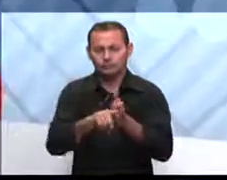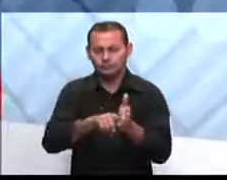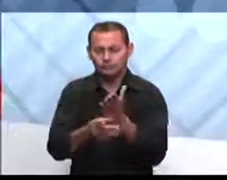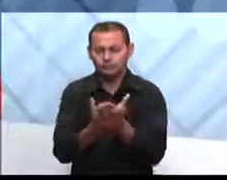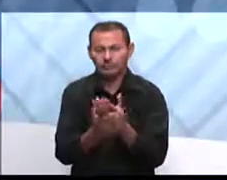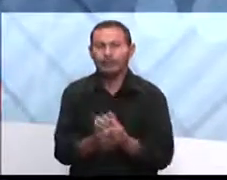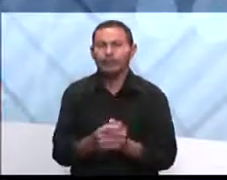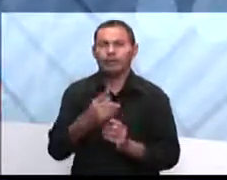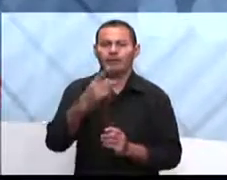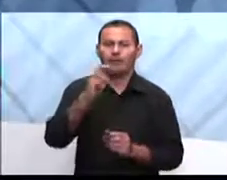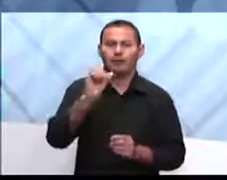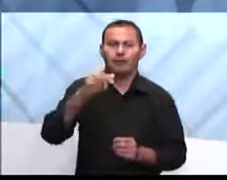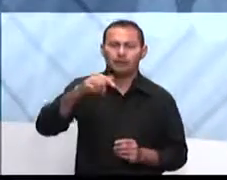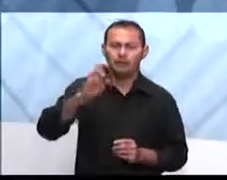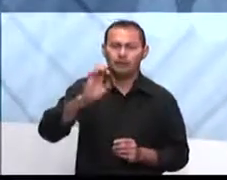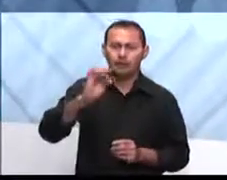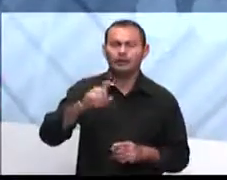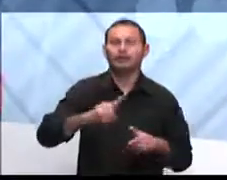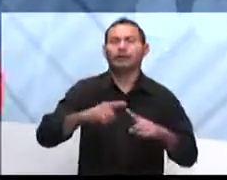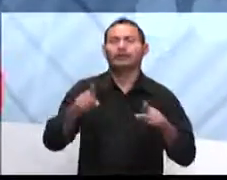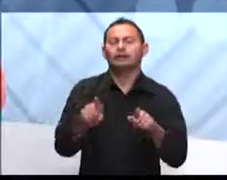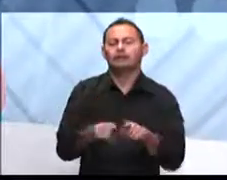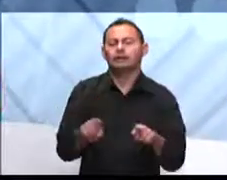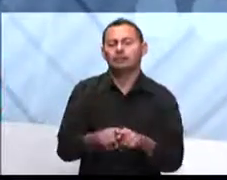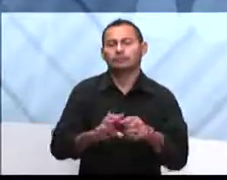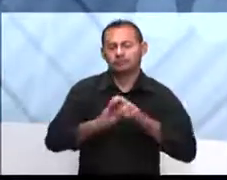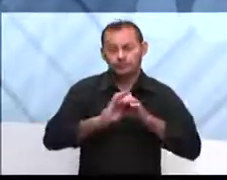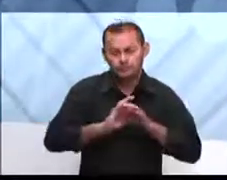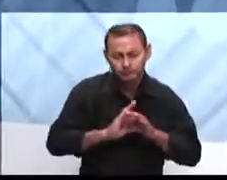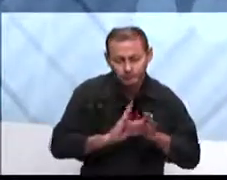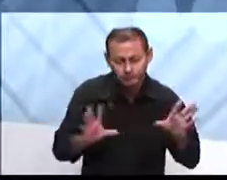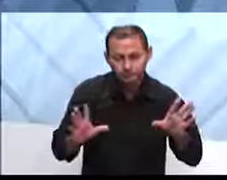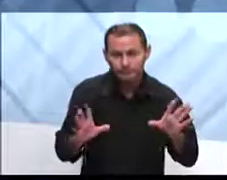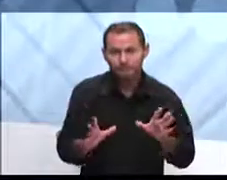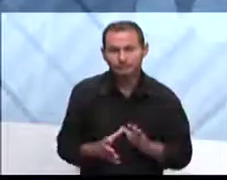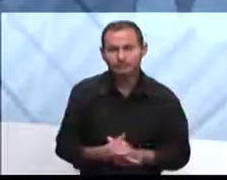da pranchetinha, mas, né, então, deixar